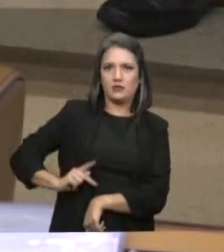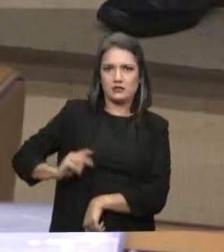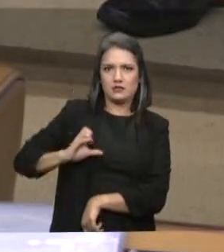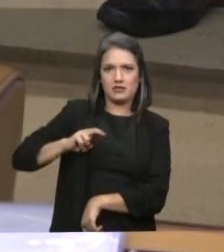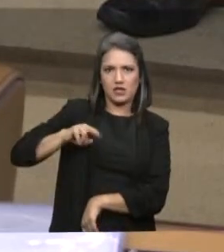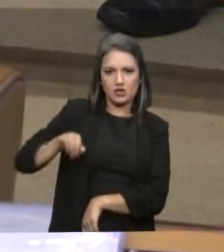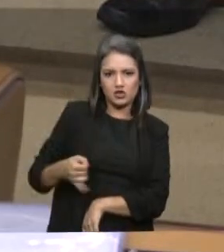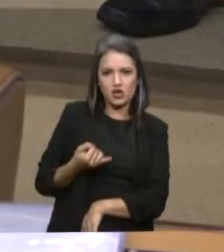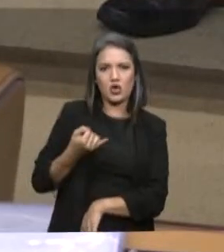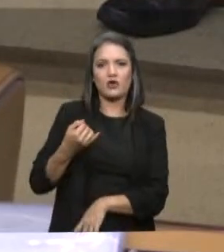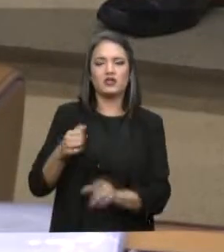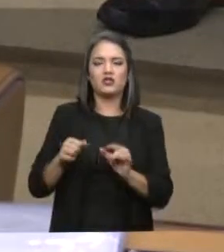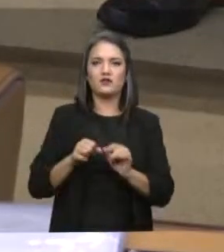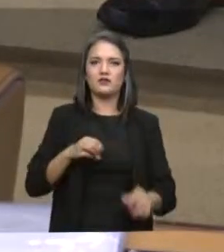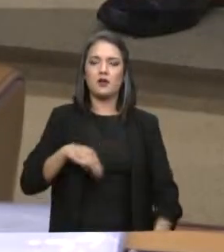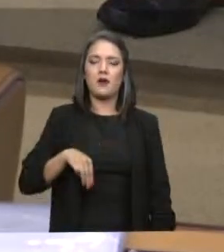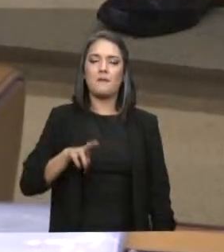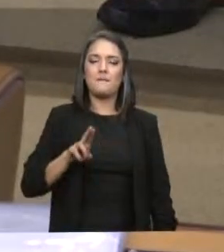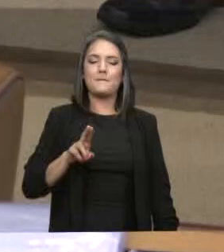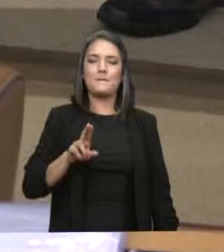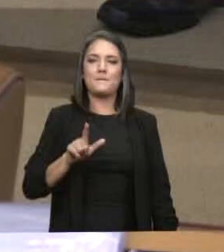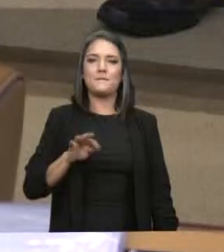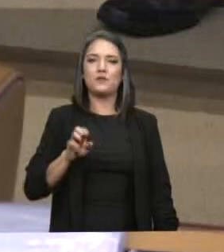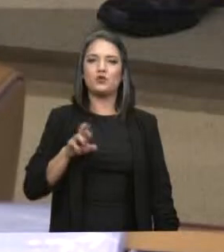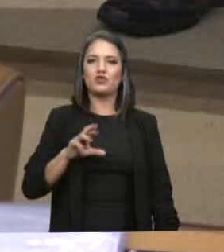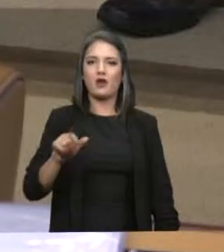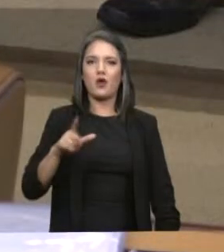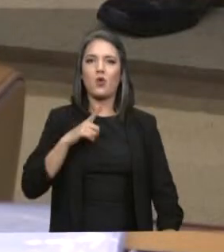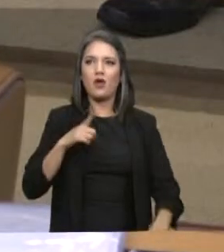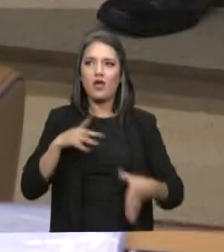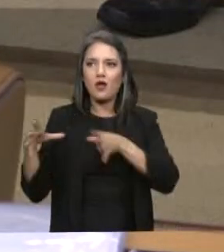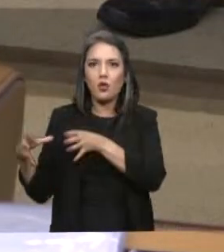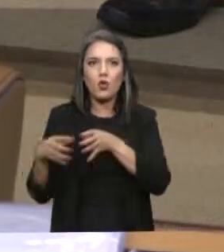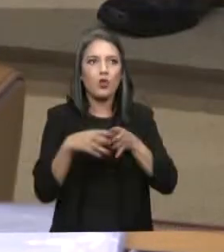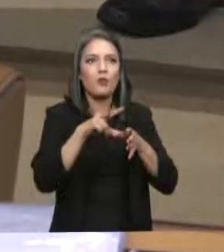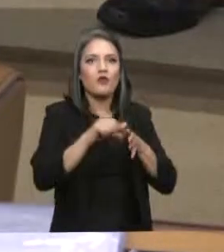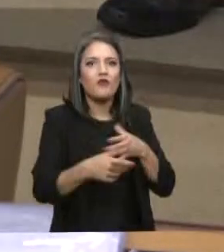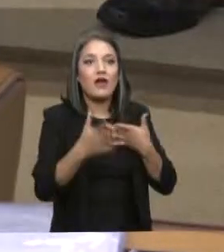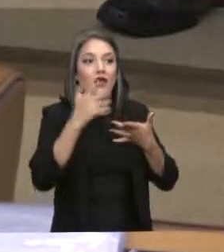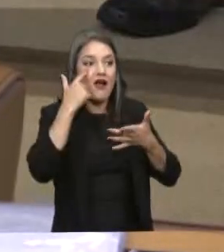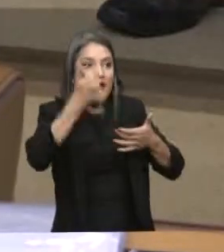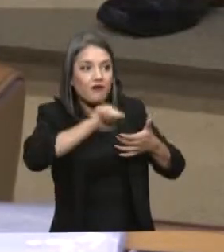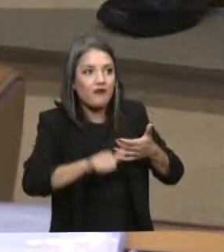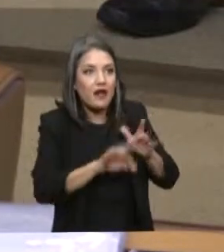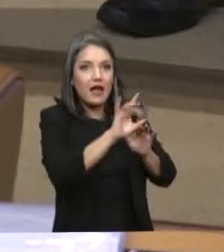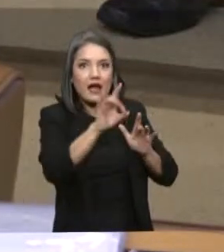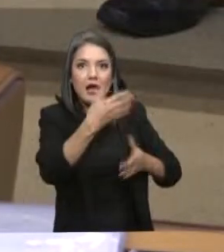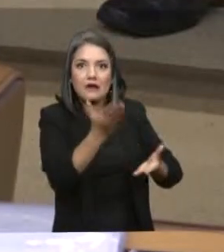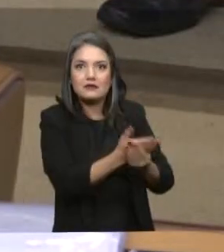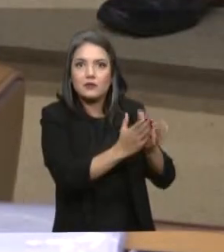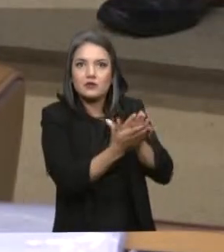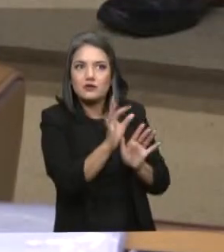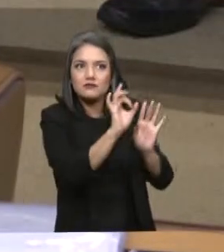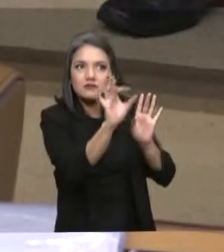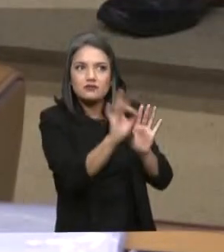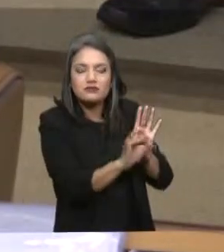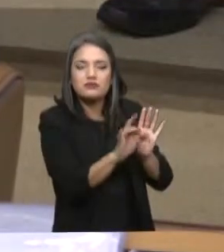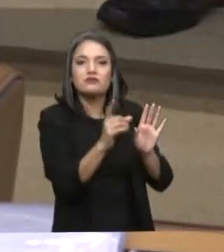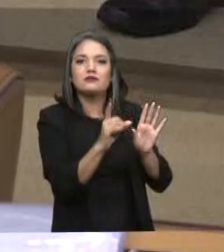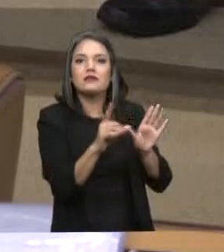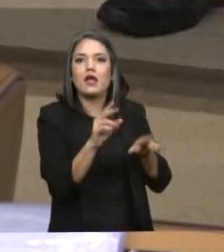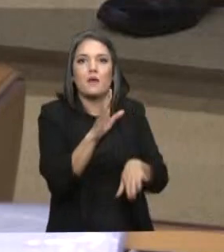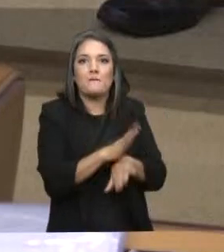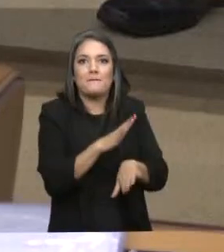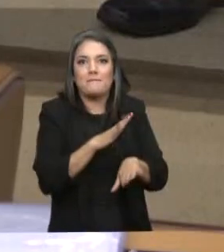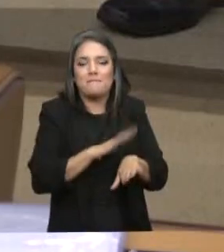Democráticos cardáveis e contamos tanto do cnp